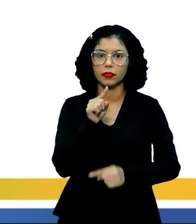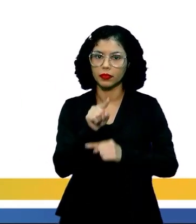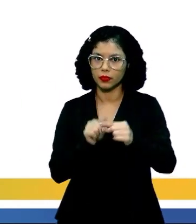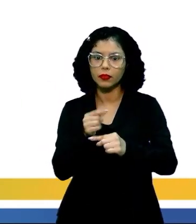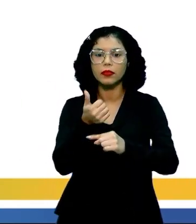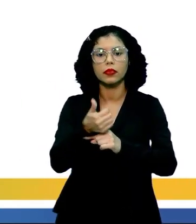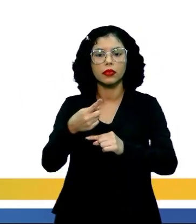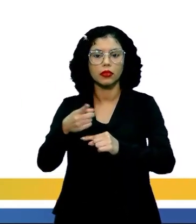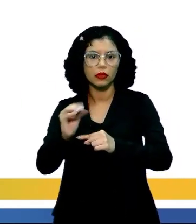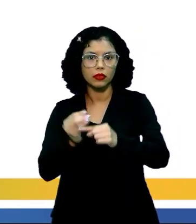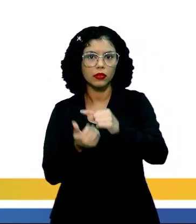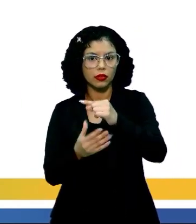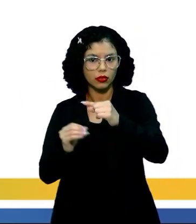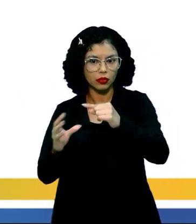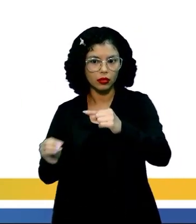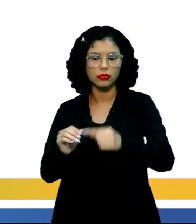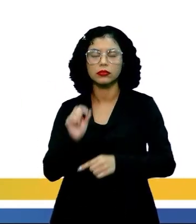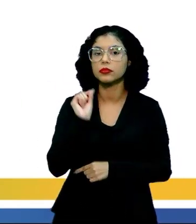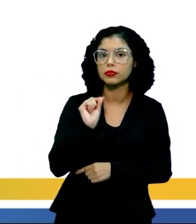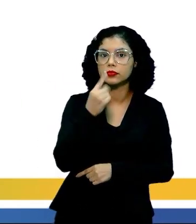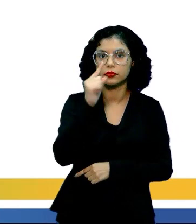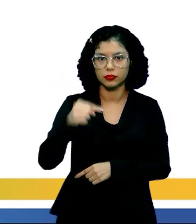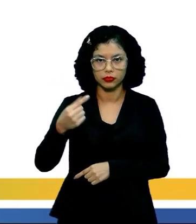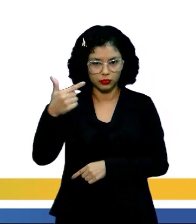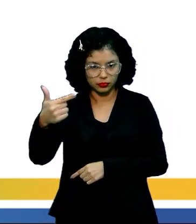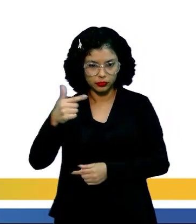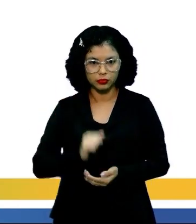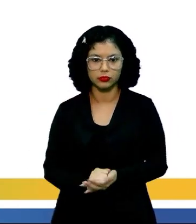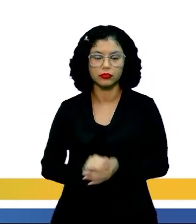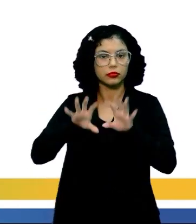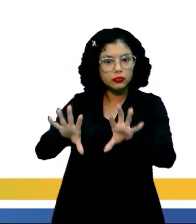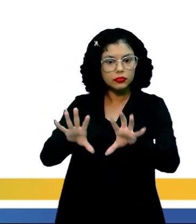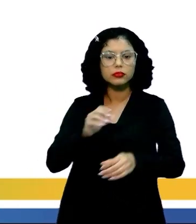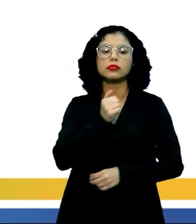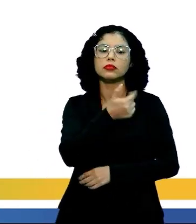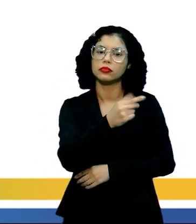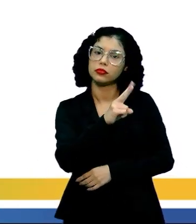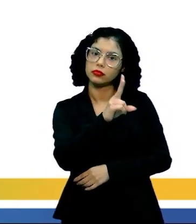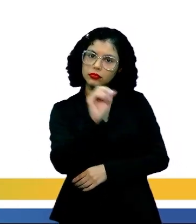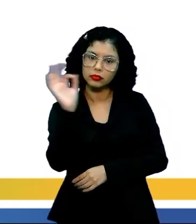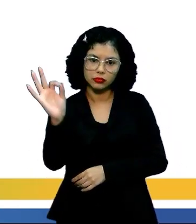dividir 120 por 100, que dá 1,2, assim como